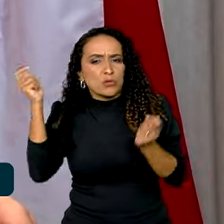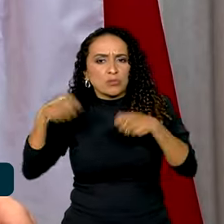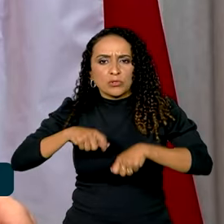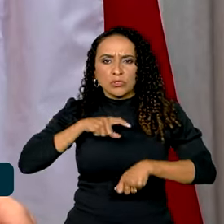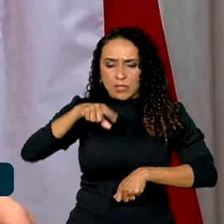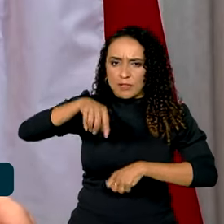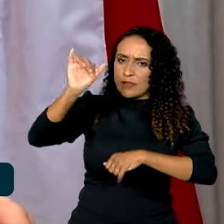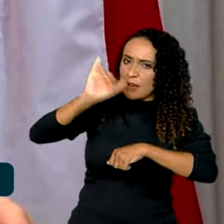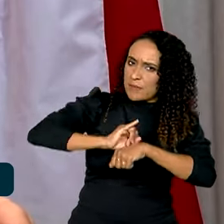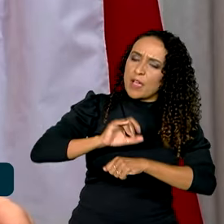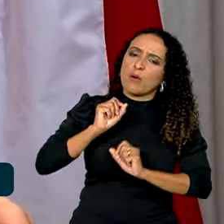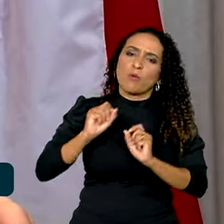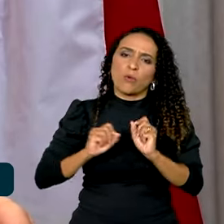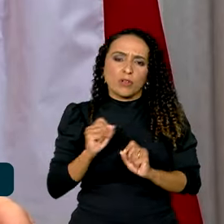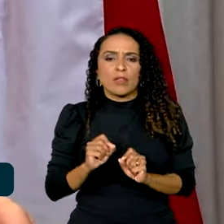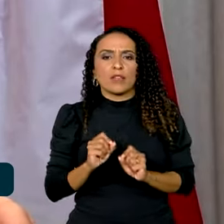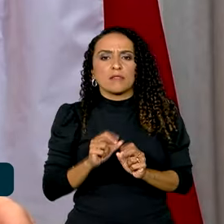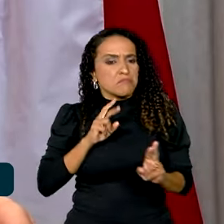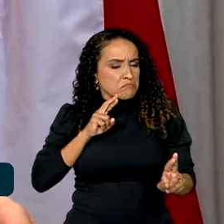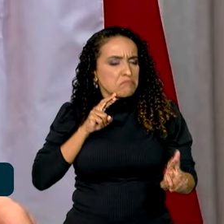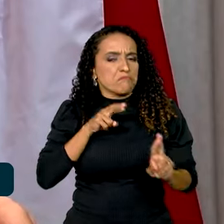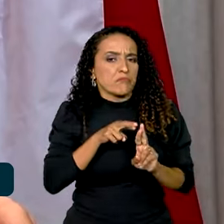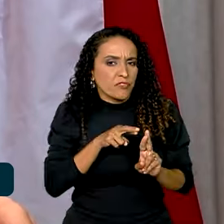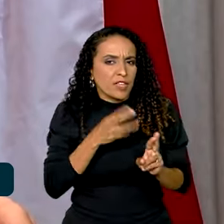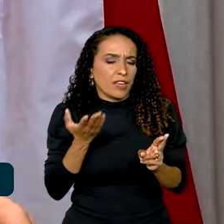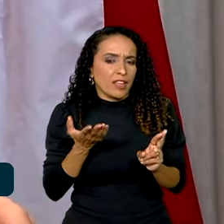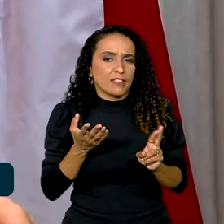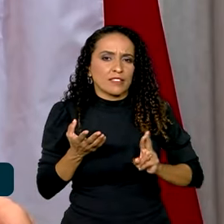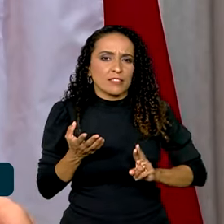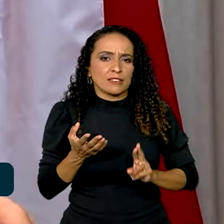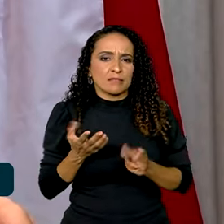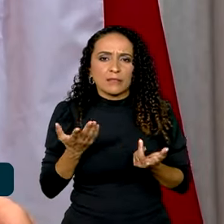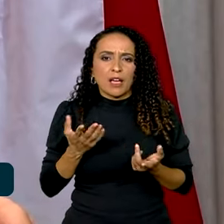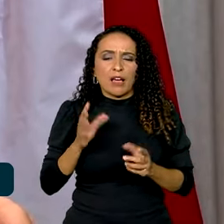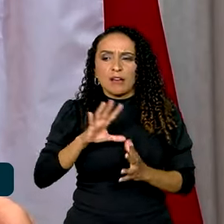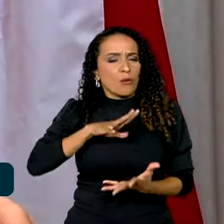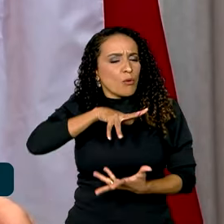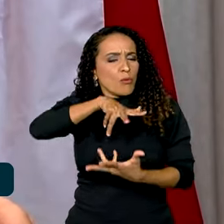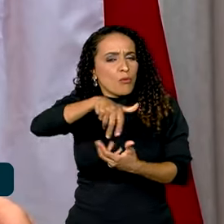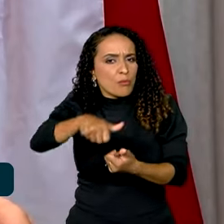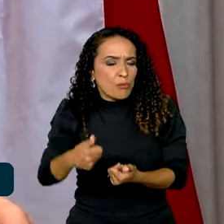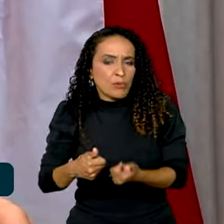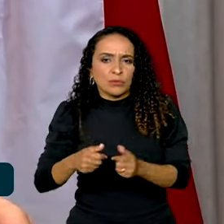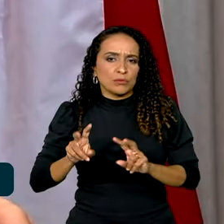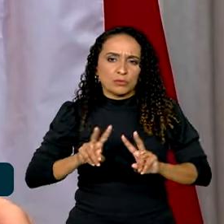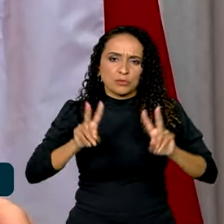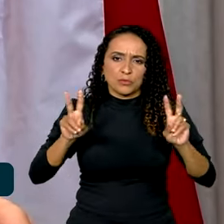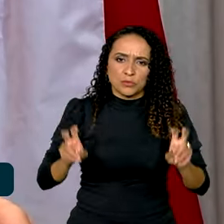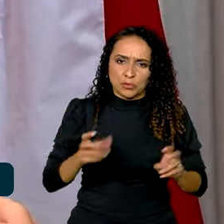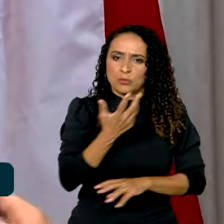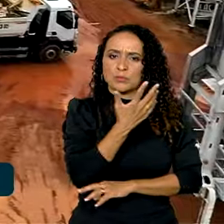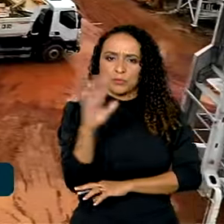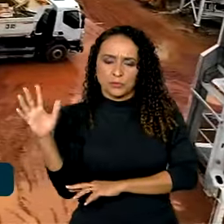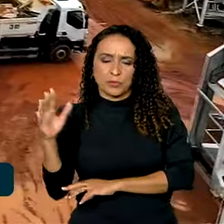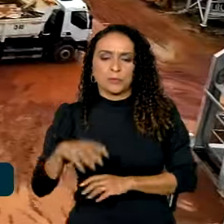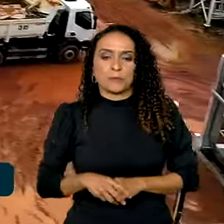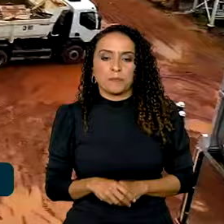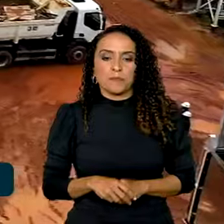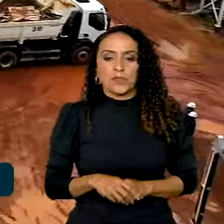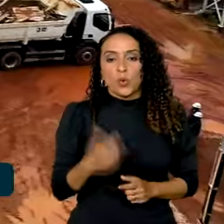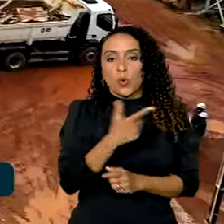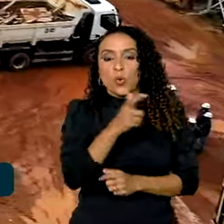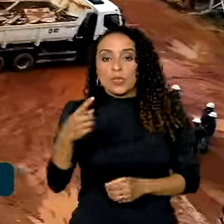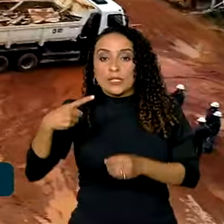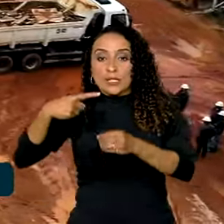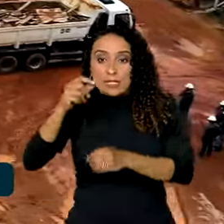nossa capital, certamente, uma referência para o planeta no que diz respeito à floresta. Outras